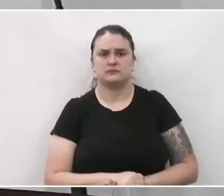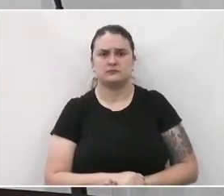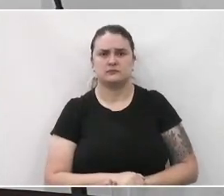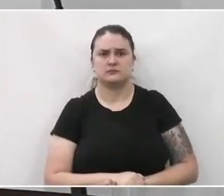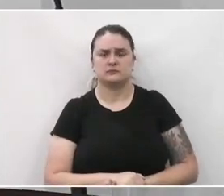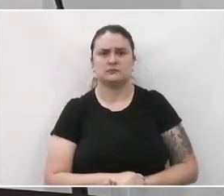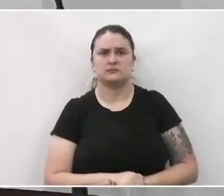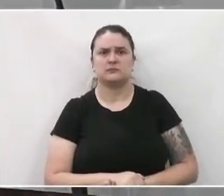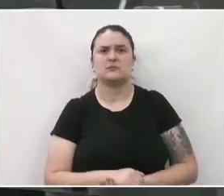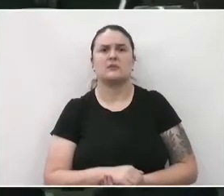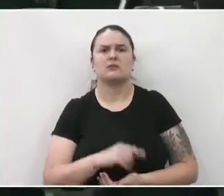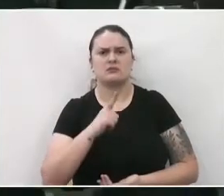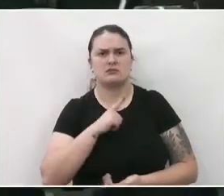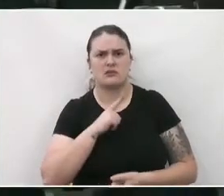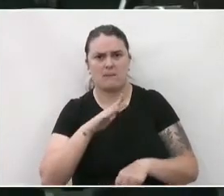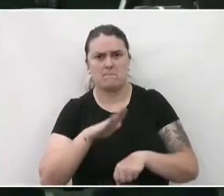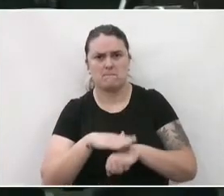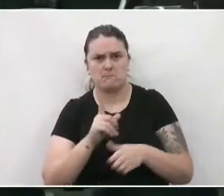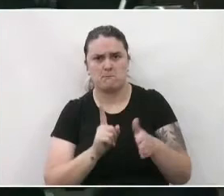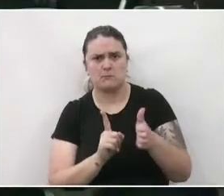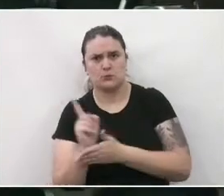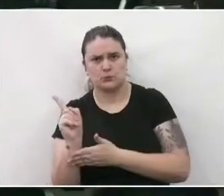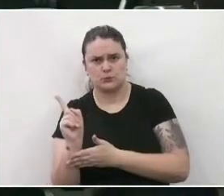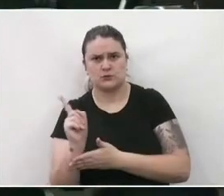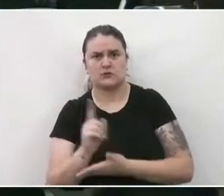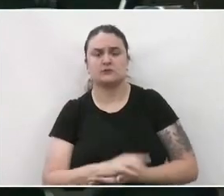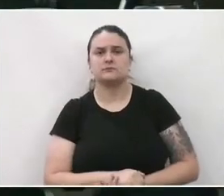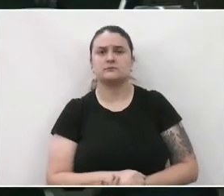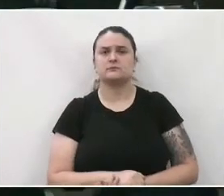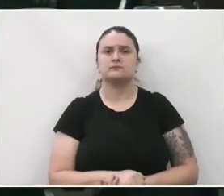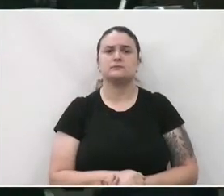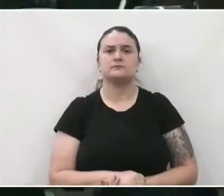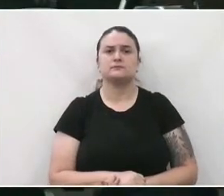Mais alguma pergunta, senhores vereadores?